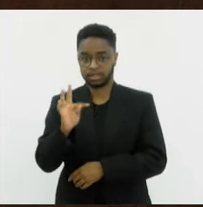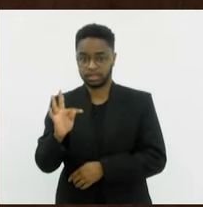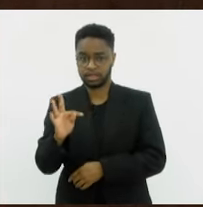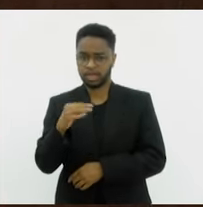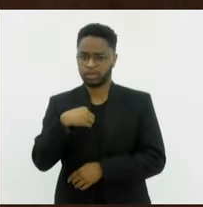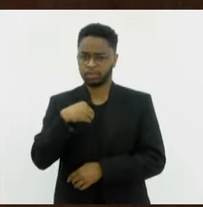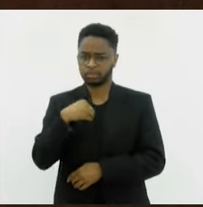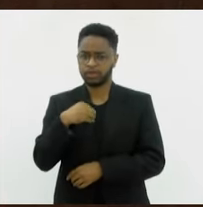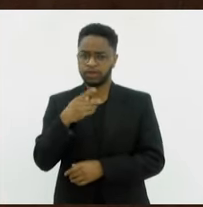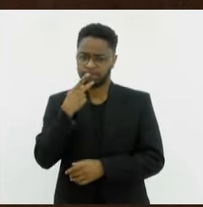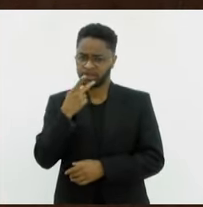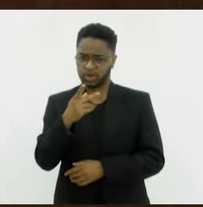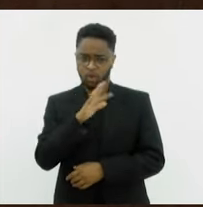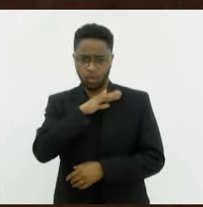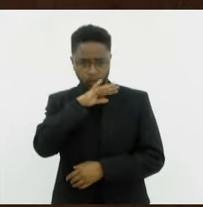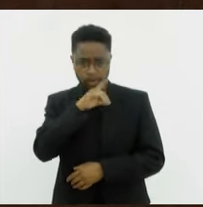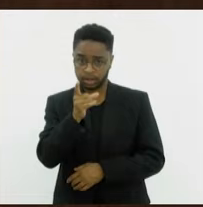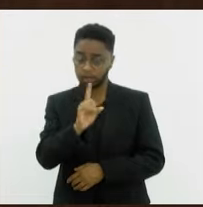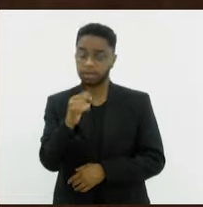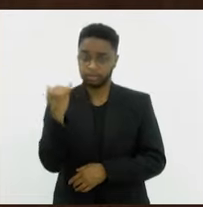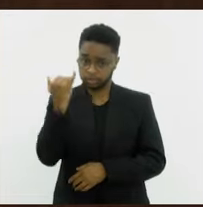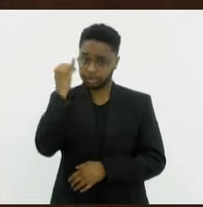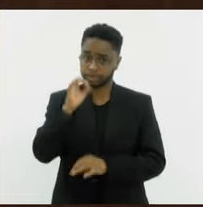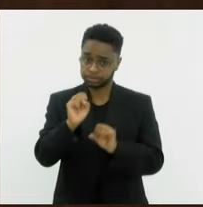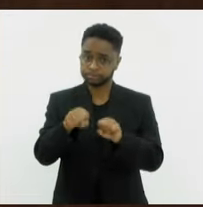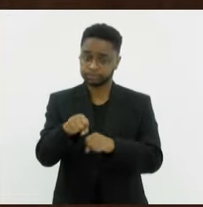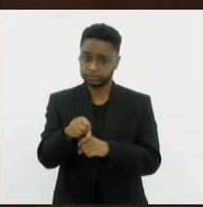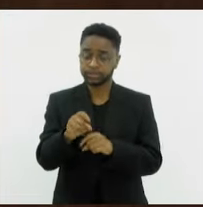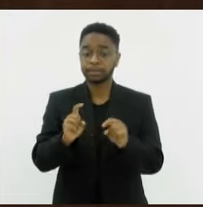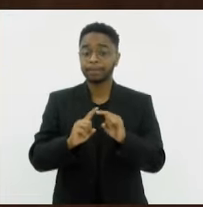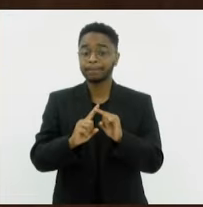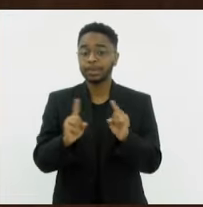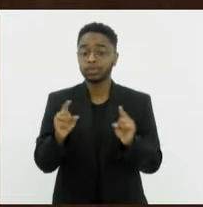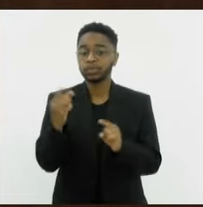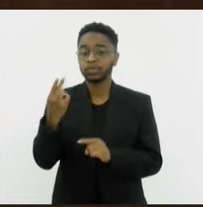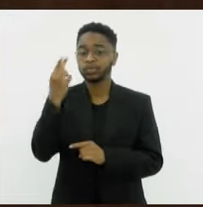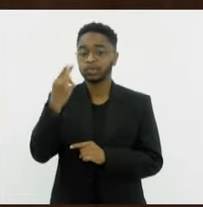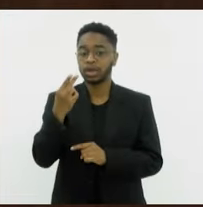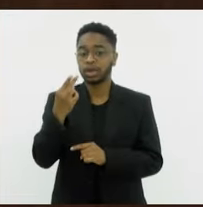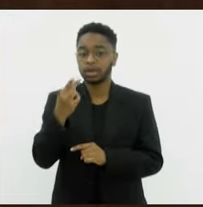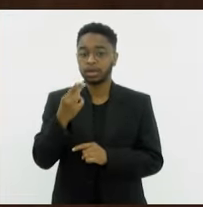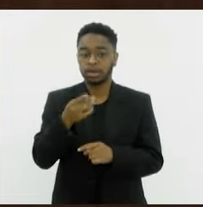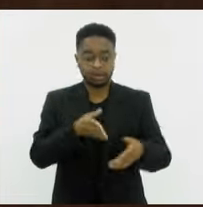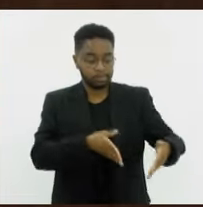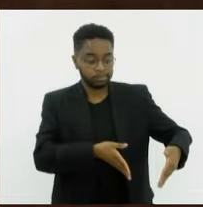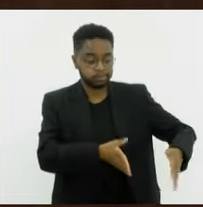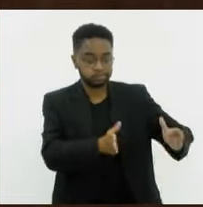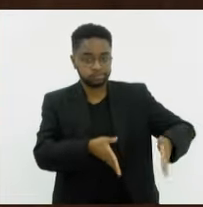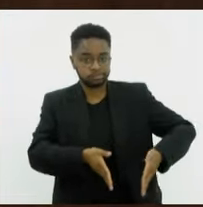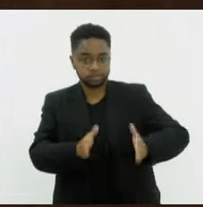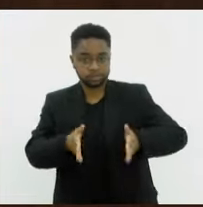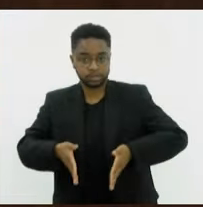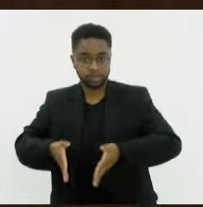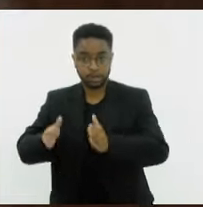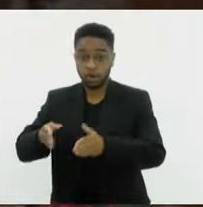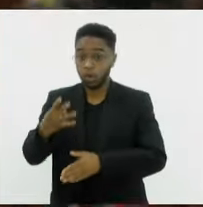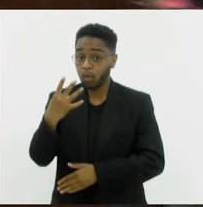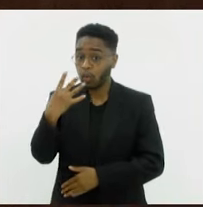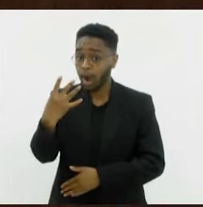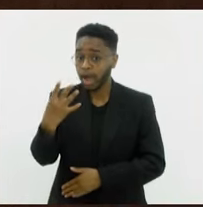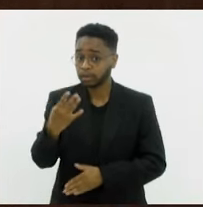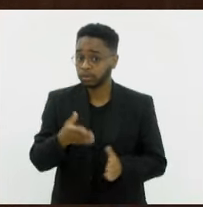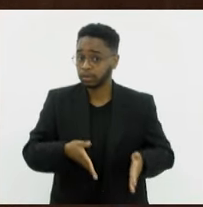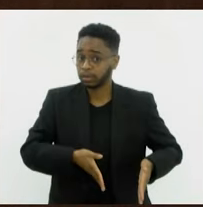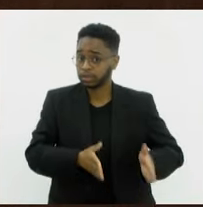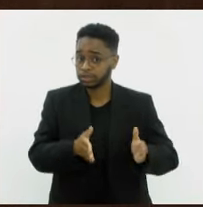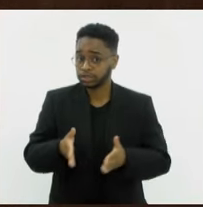o BRT, é muito importante, claro que é importante. Só que não cabe você pegar quatro pistas centrais da Avenida Brasil e você